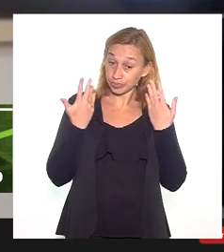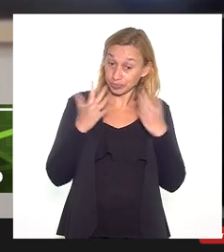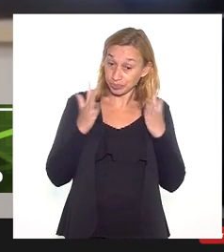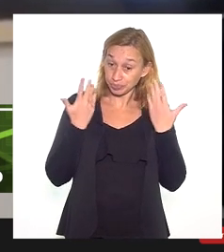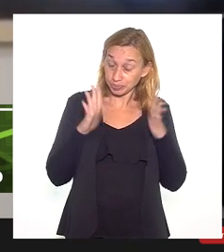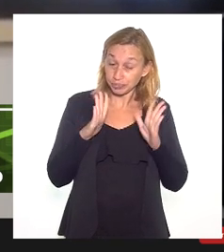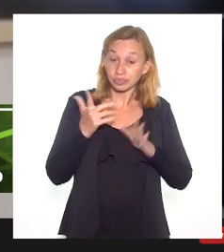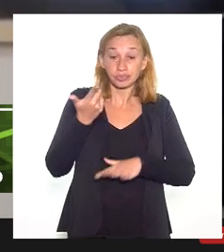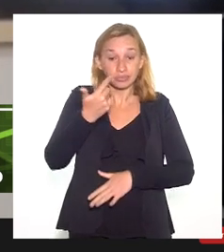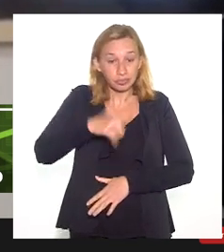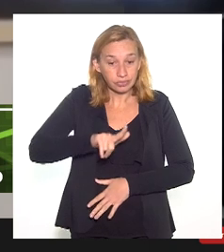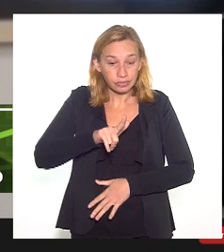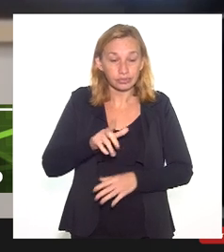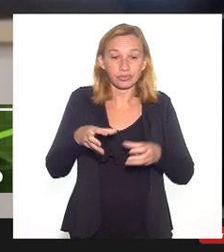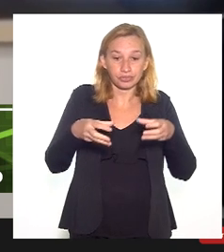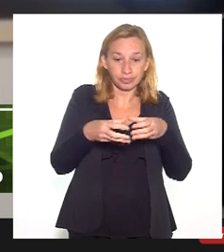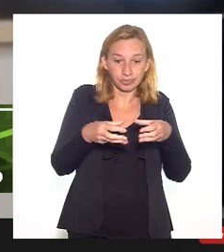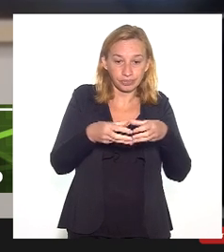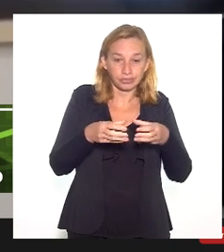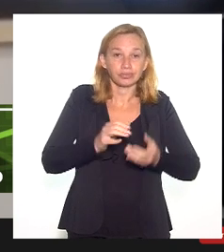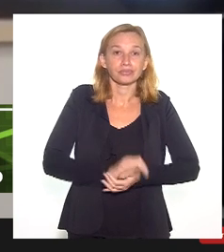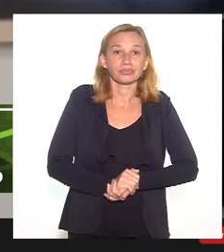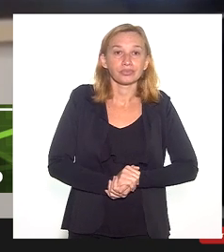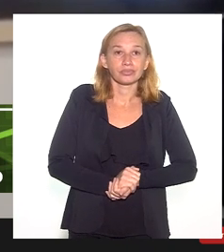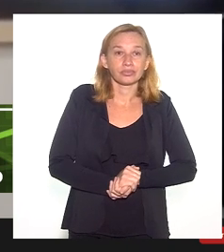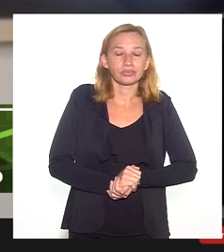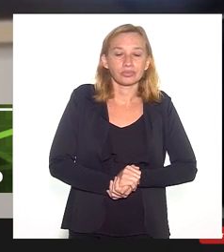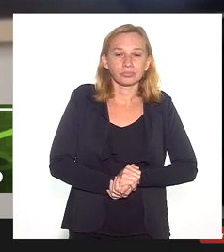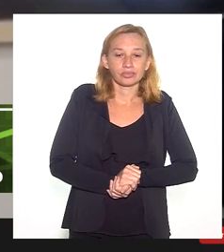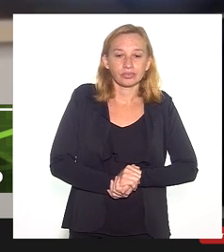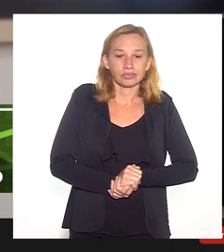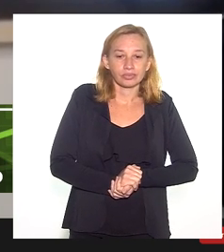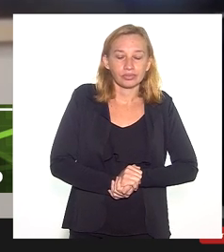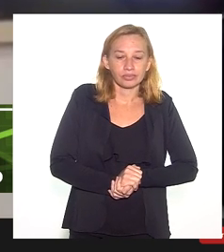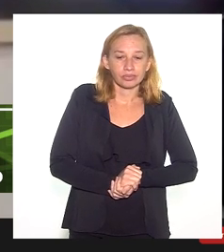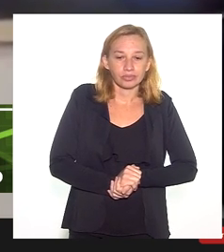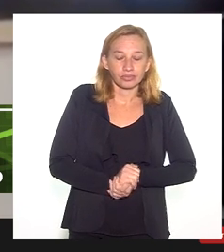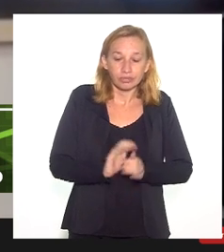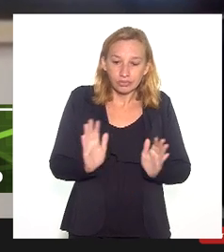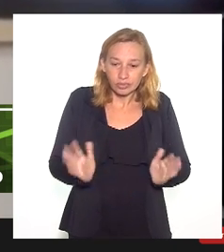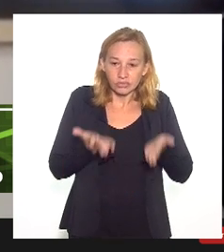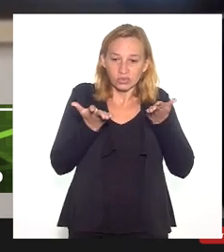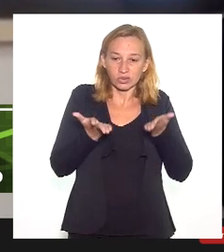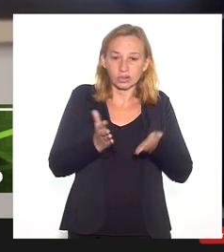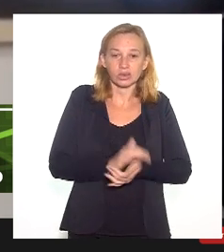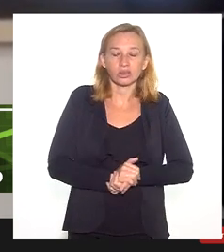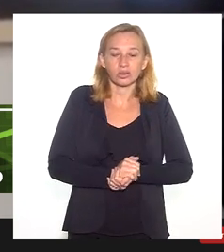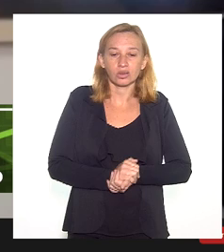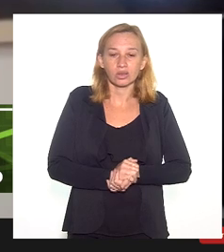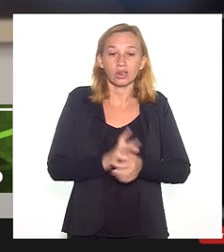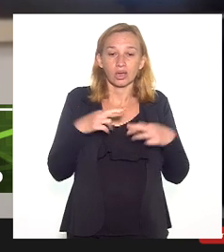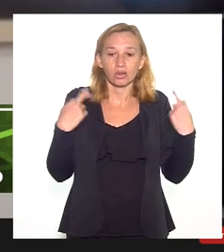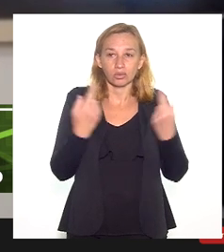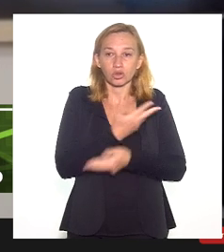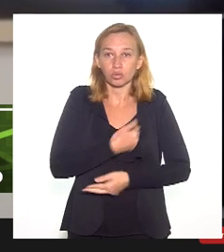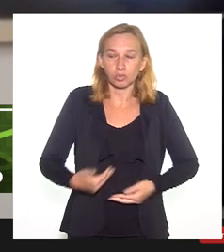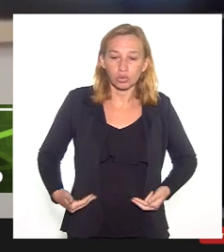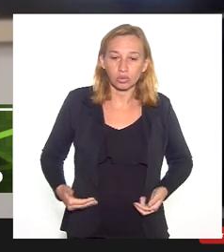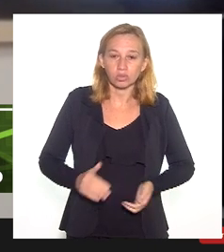mais uma vez, as comissões, pela iniciativa dessa audiência pública,